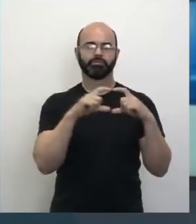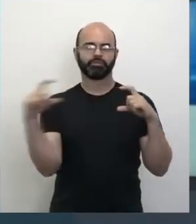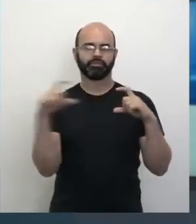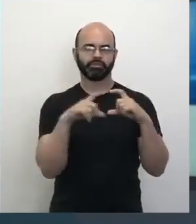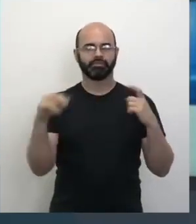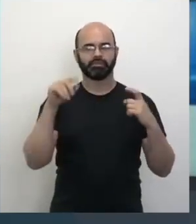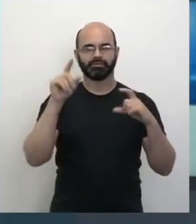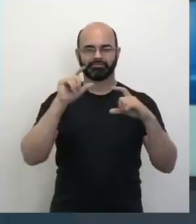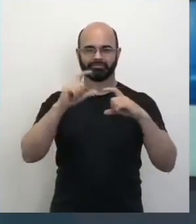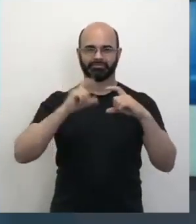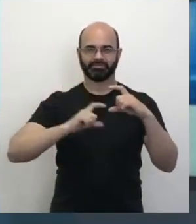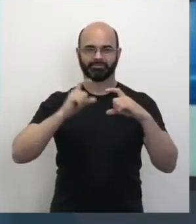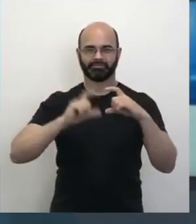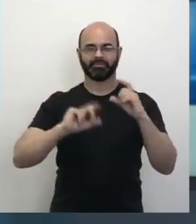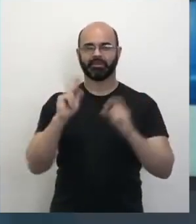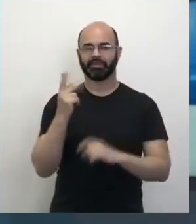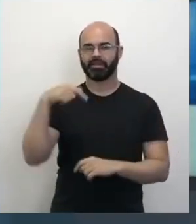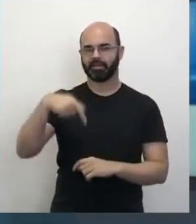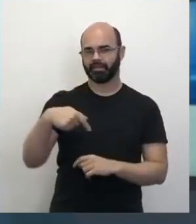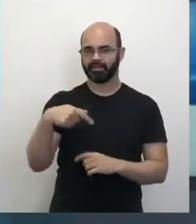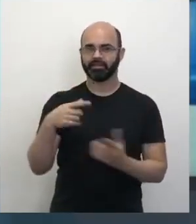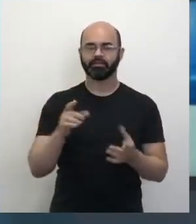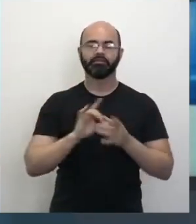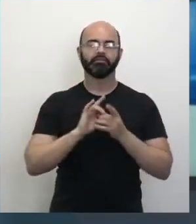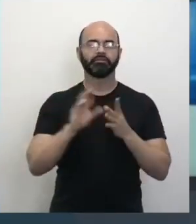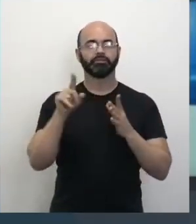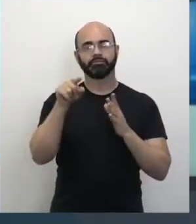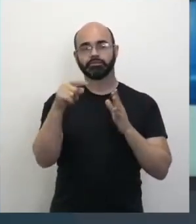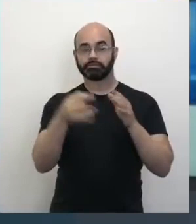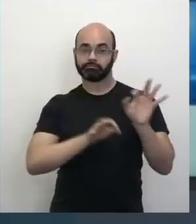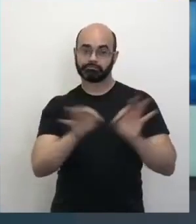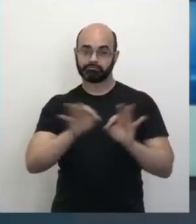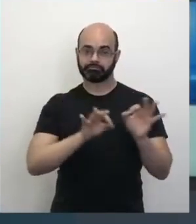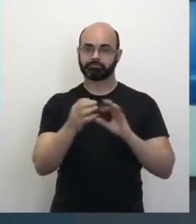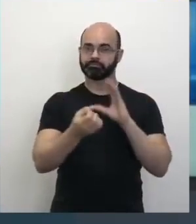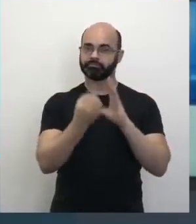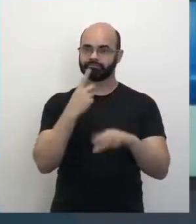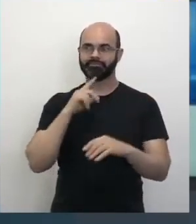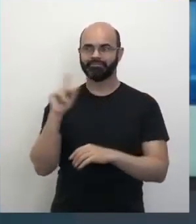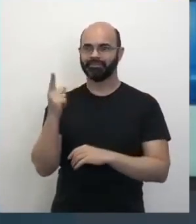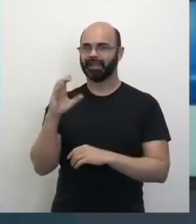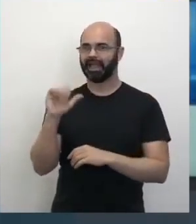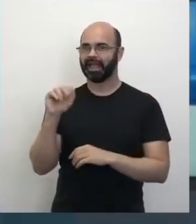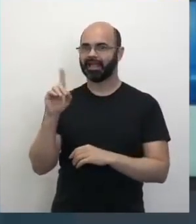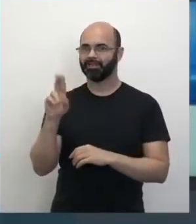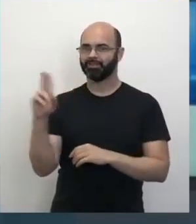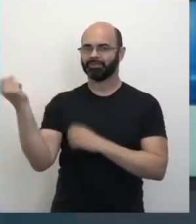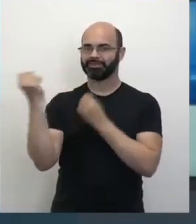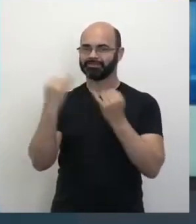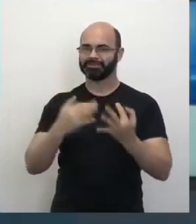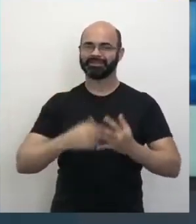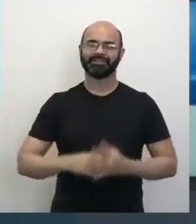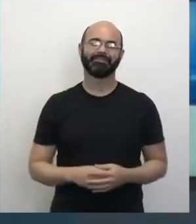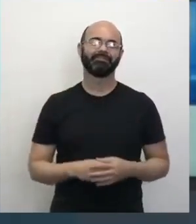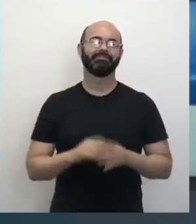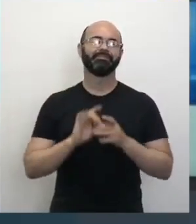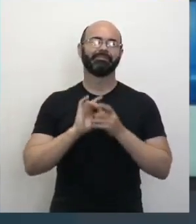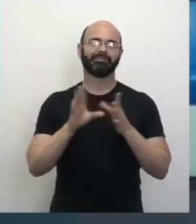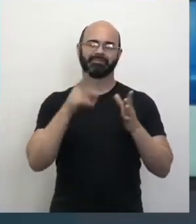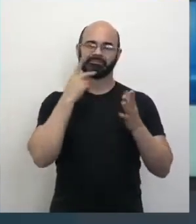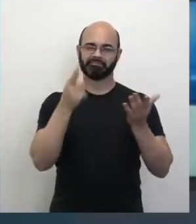história em quadrinhos, já prepara aí para o que depois o Cadu vem falar conosco. Então, vamos lá. Vocês comentaram, então, que são